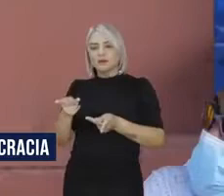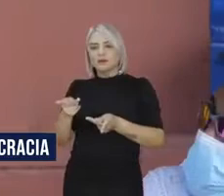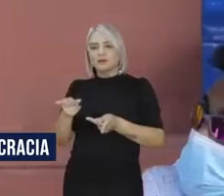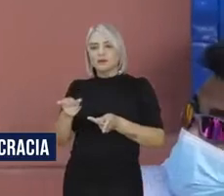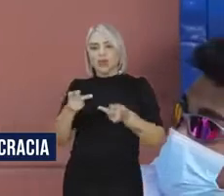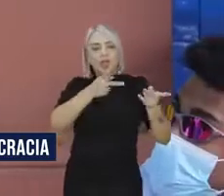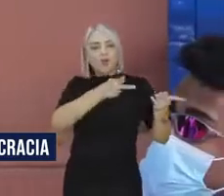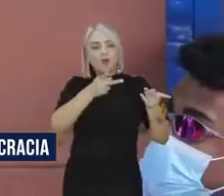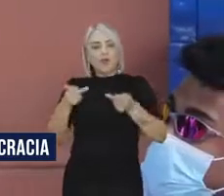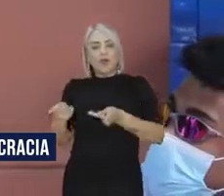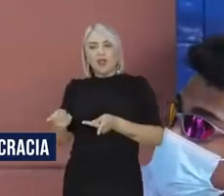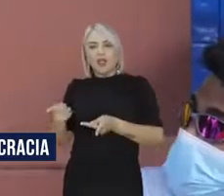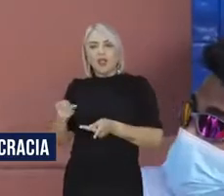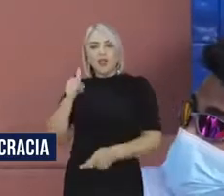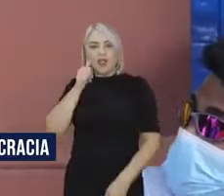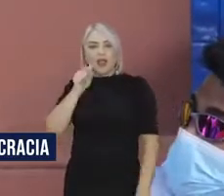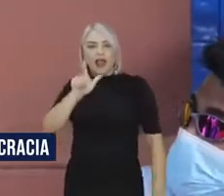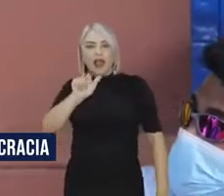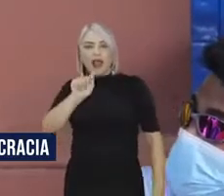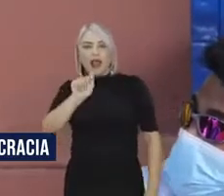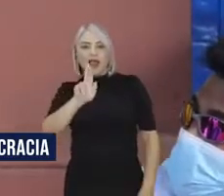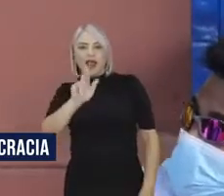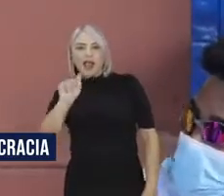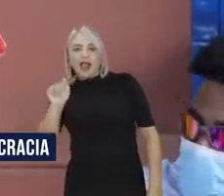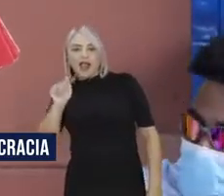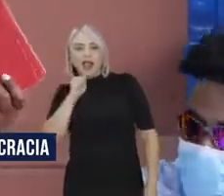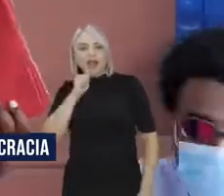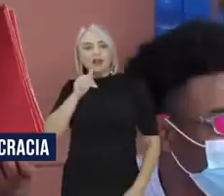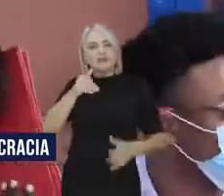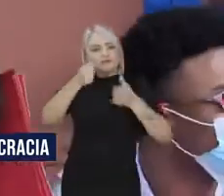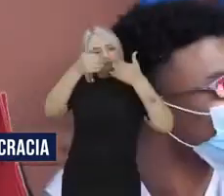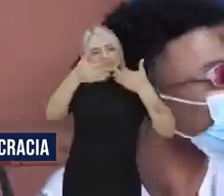a Lara Manuela para passar um pouco de informação para vocês.